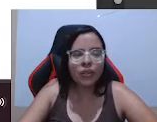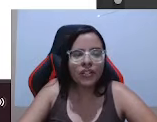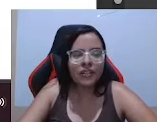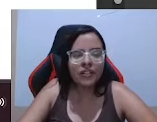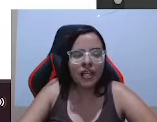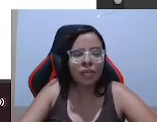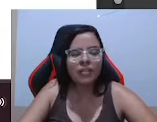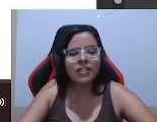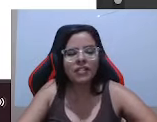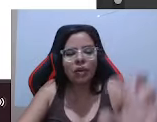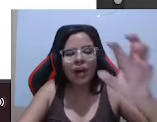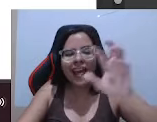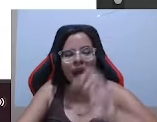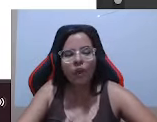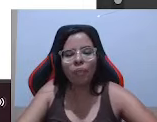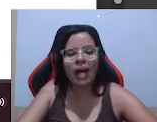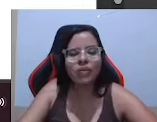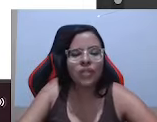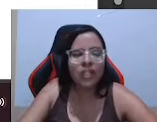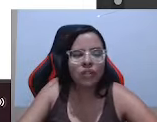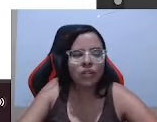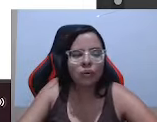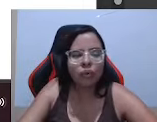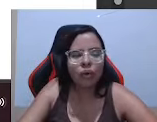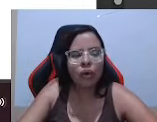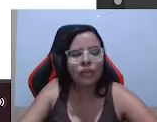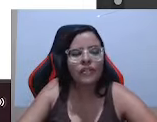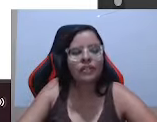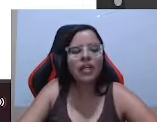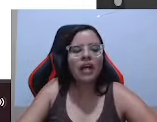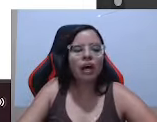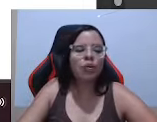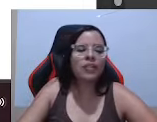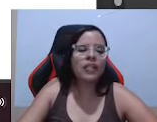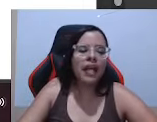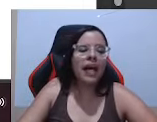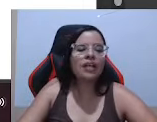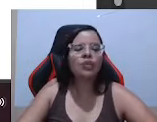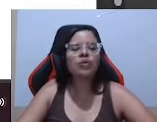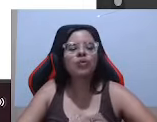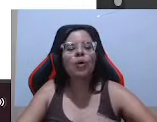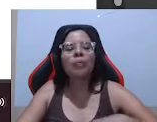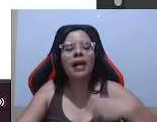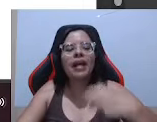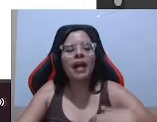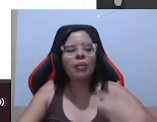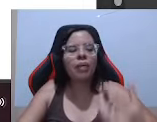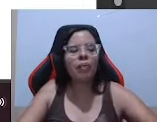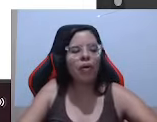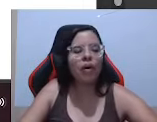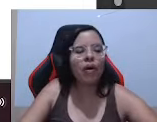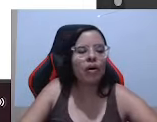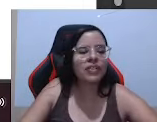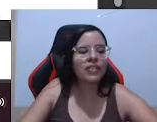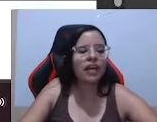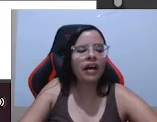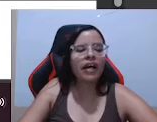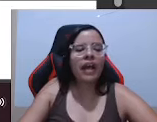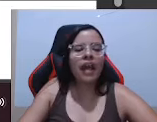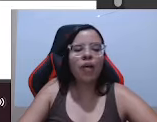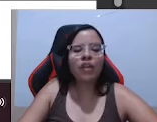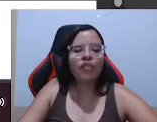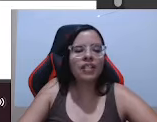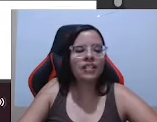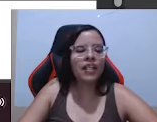tem todos esses temas que estão englobados aqui nos autores. Autores clássicos como Maria Carmen